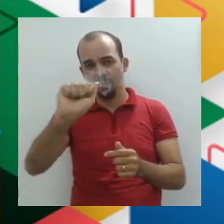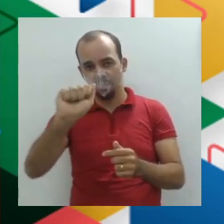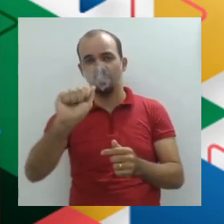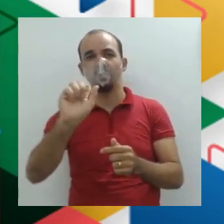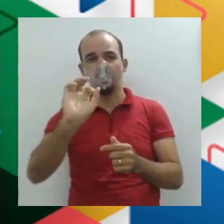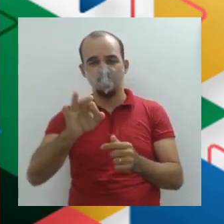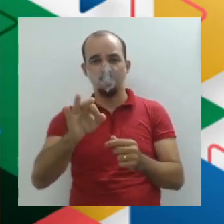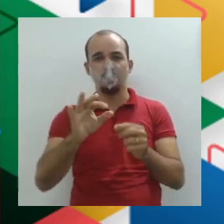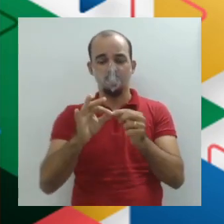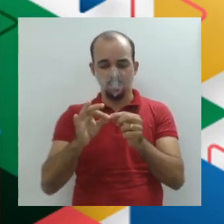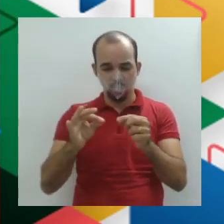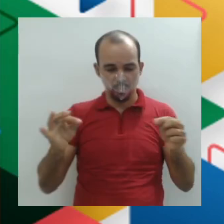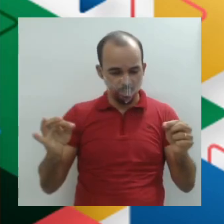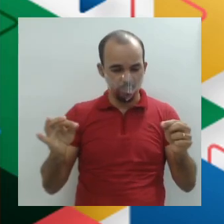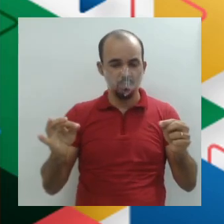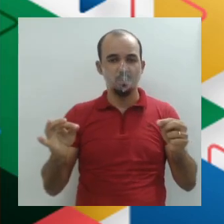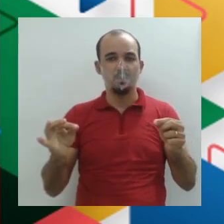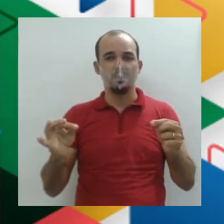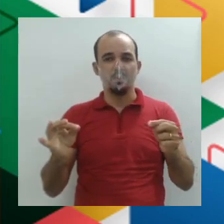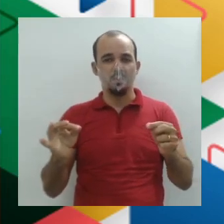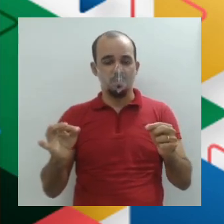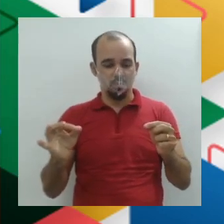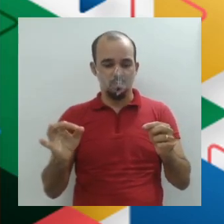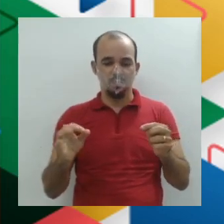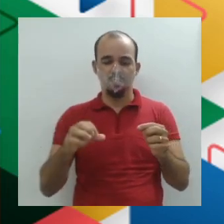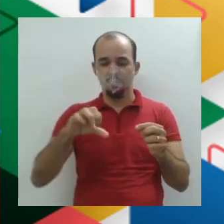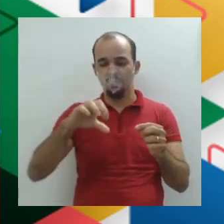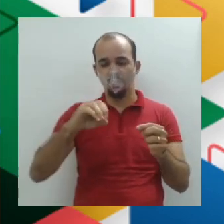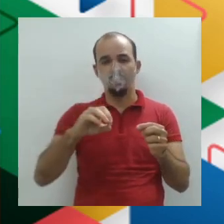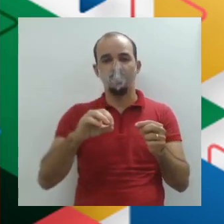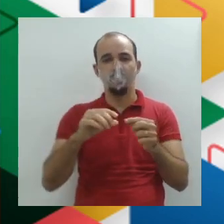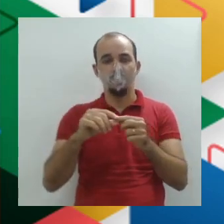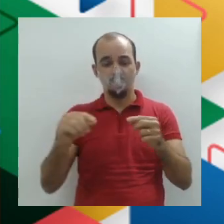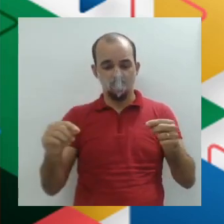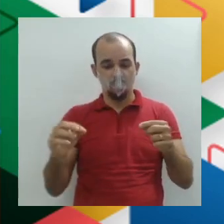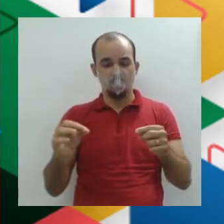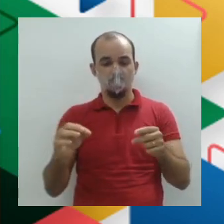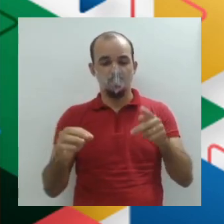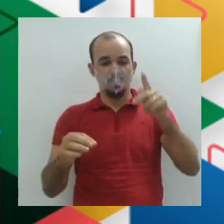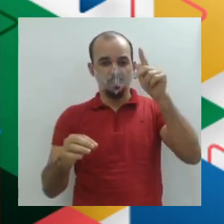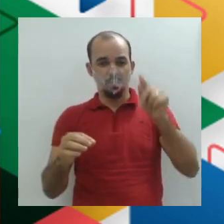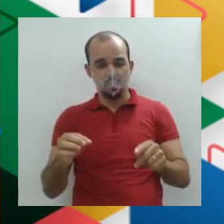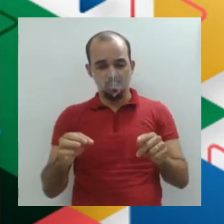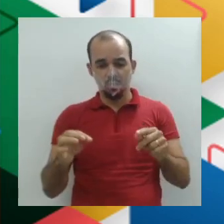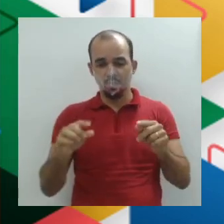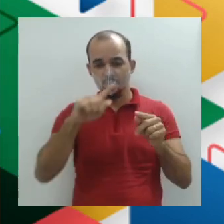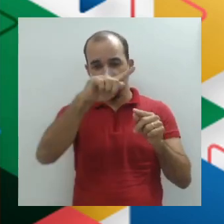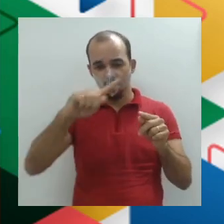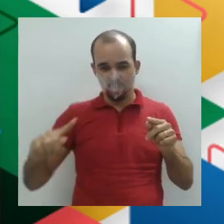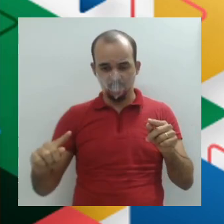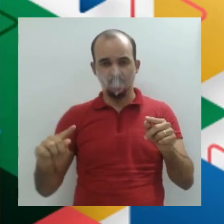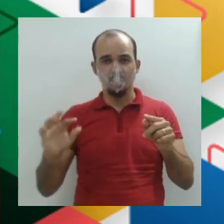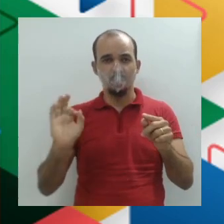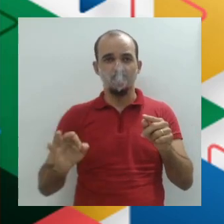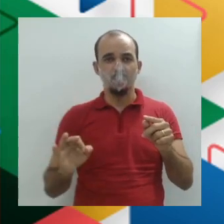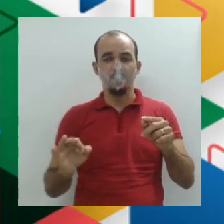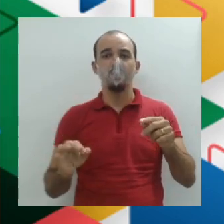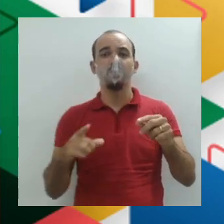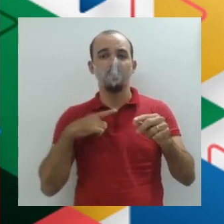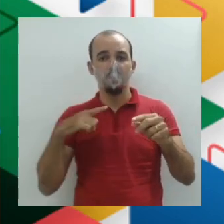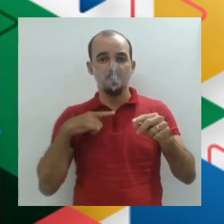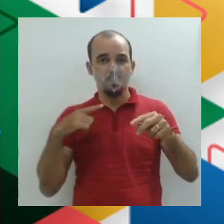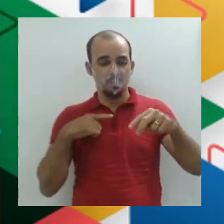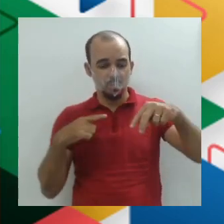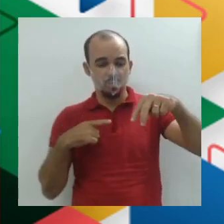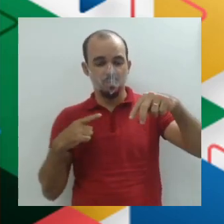esse ângulo aqui é um ângulo de 90 graus, beleza? Na frente desse ângulo, você vai chamar esse lado de